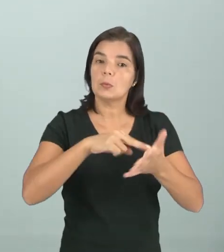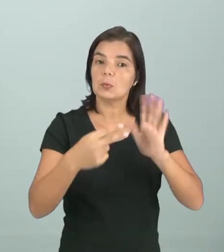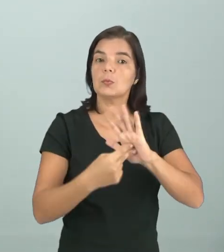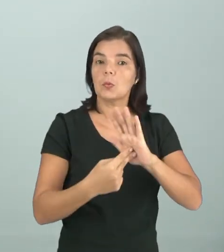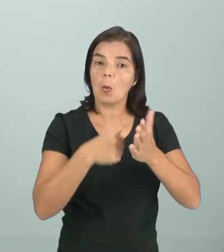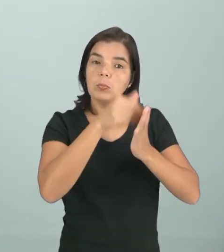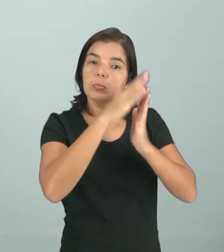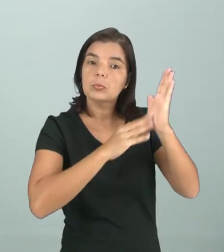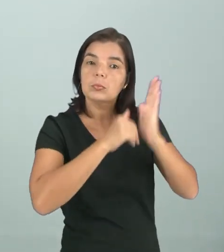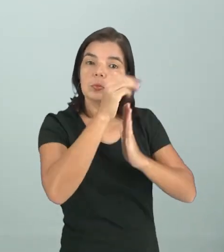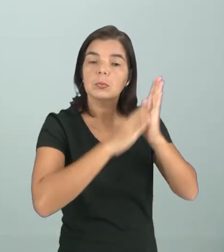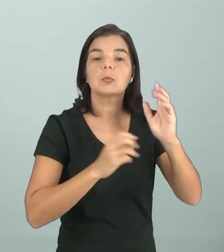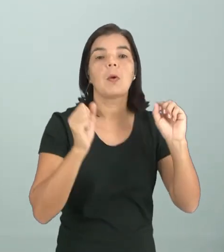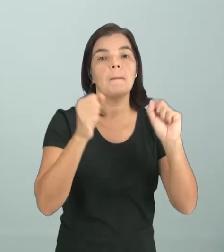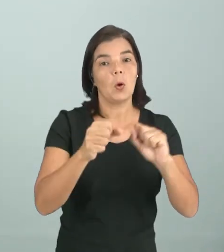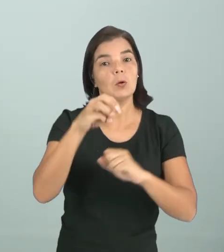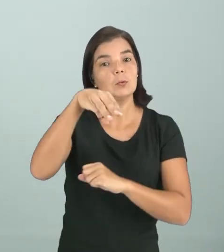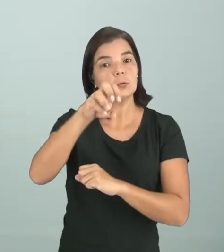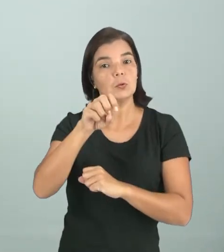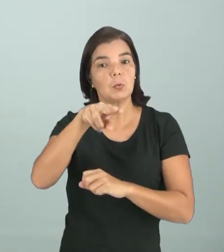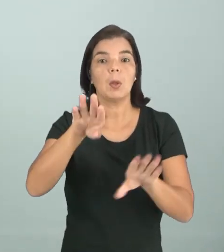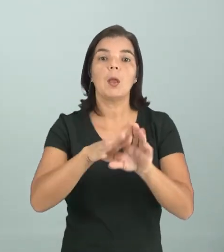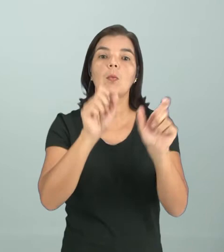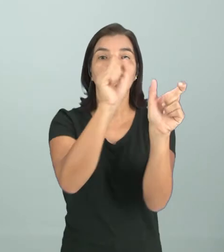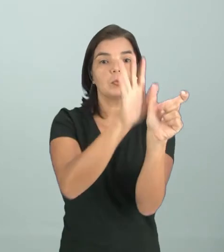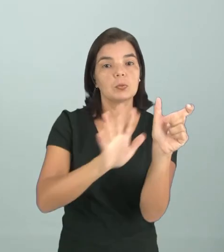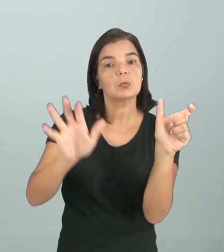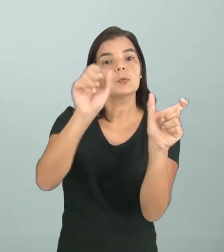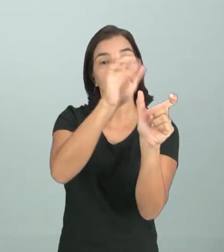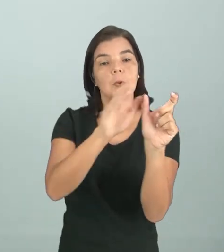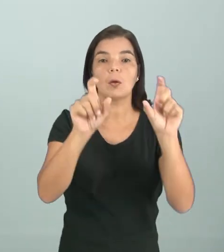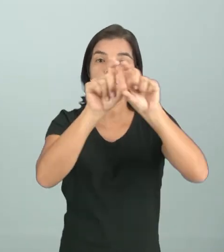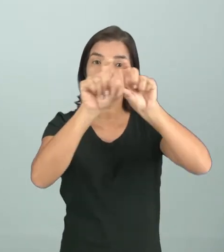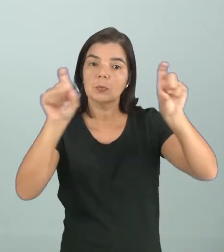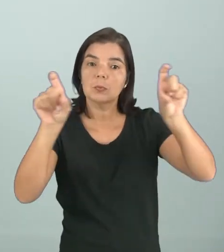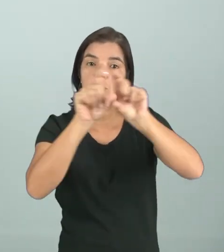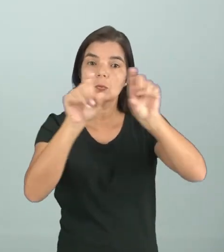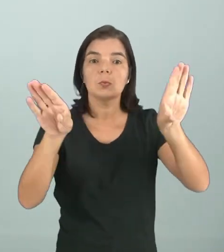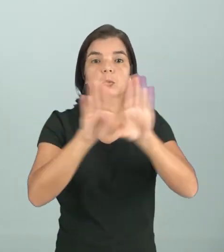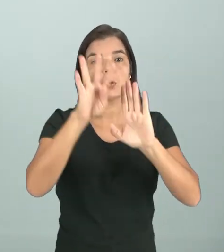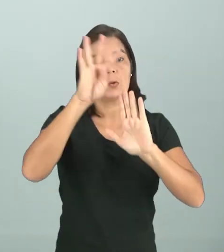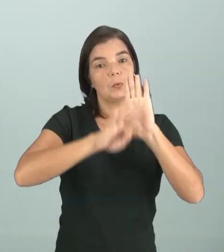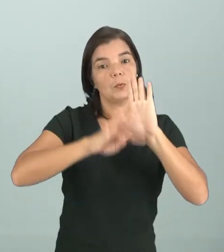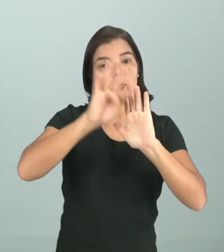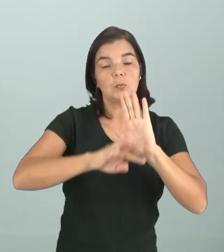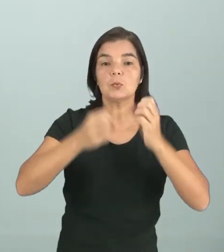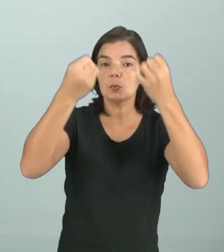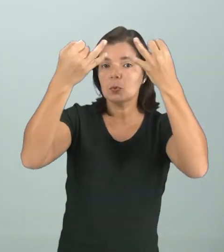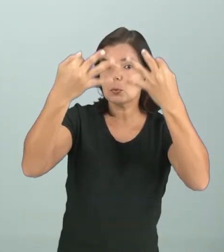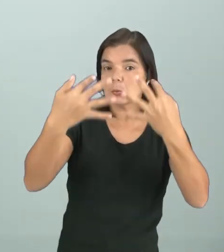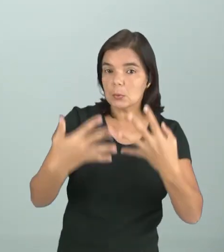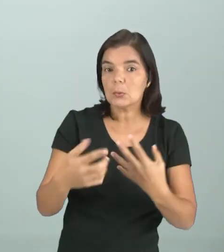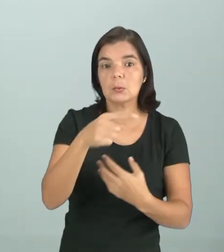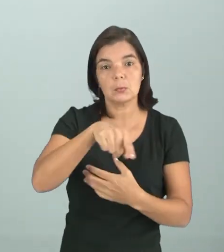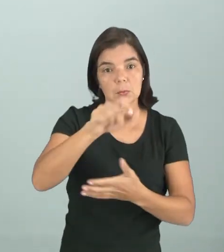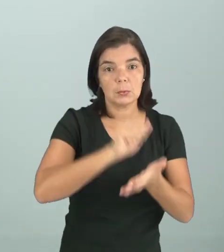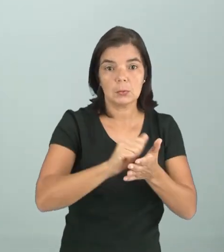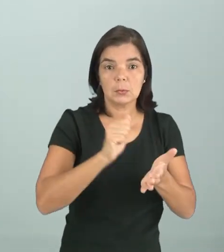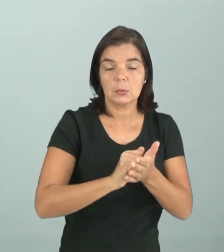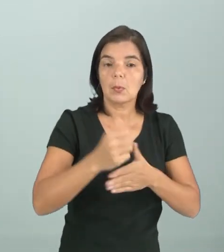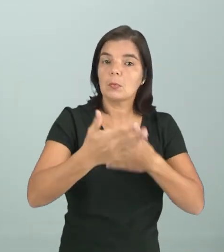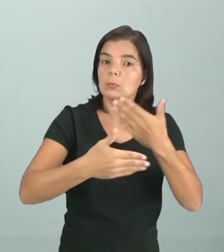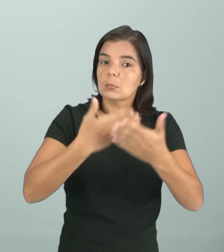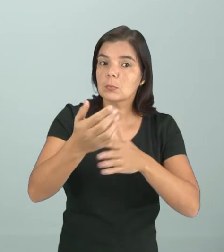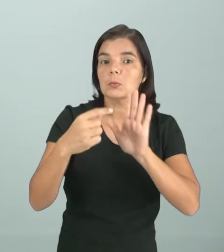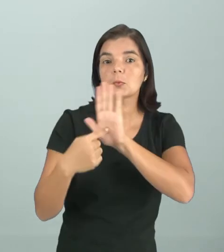ser pinturas, podem ser os memes, as charges, as tiras, pode ser um texto dissertativo que você escreveu. A partir do momento que